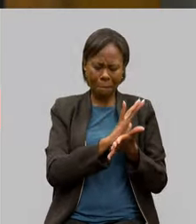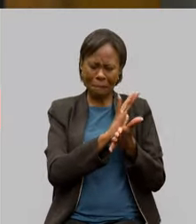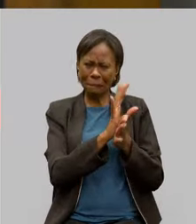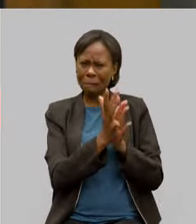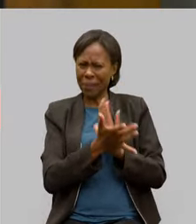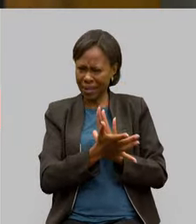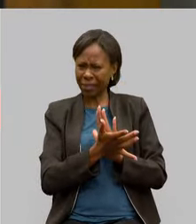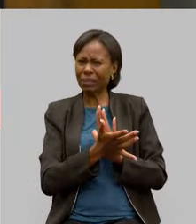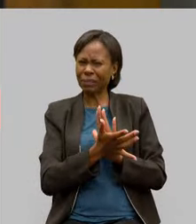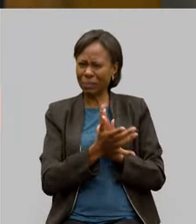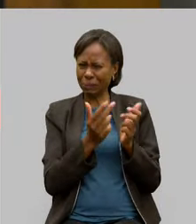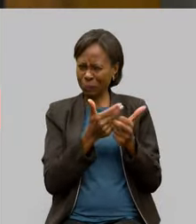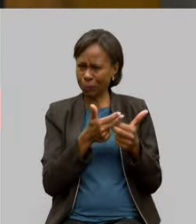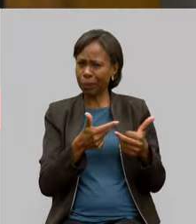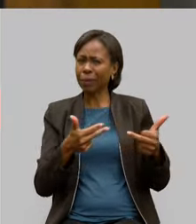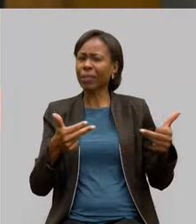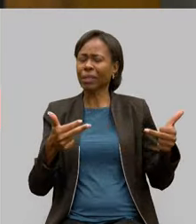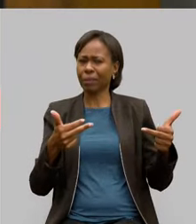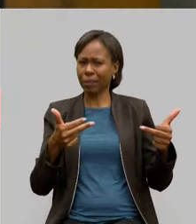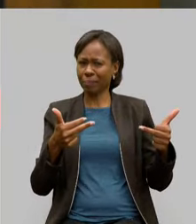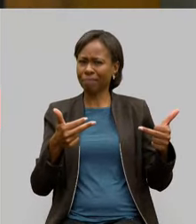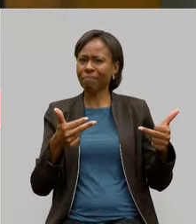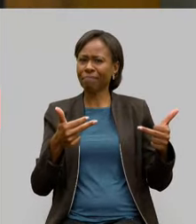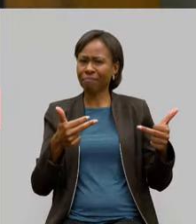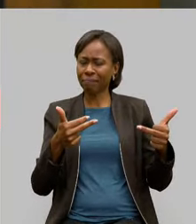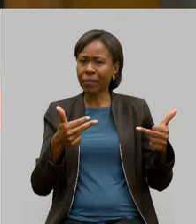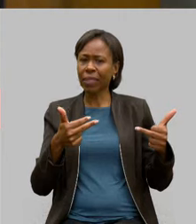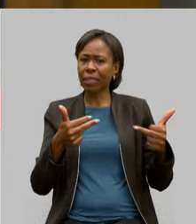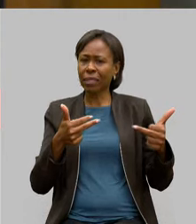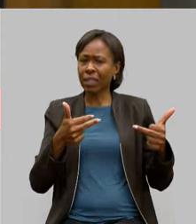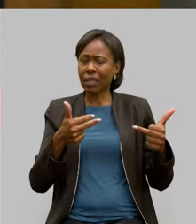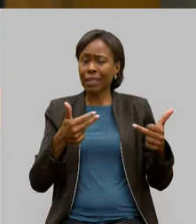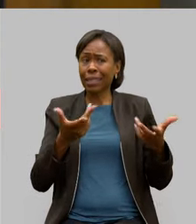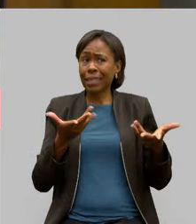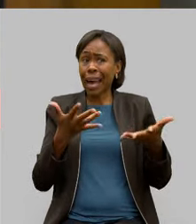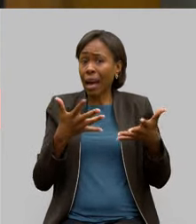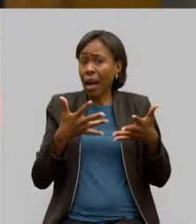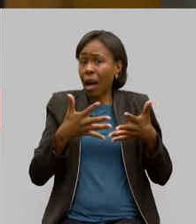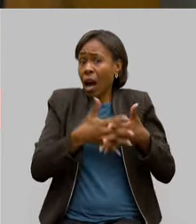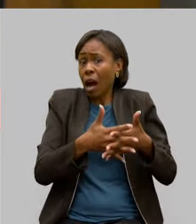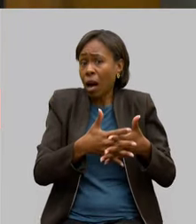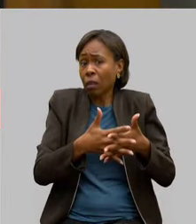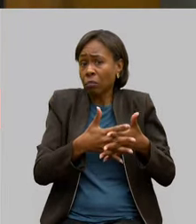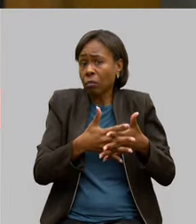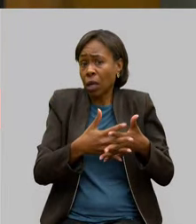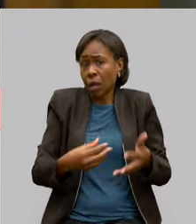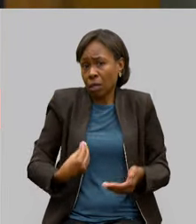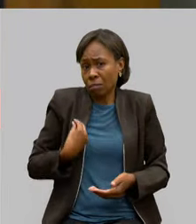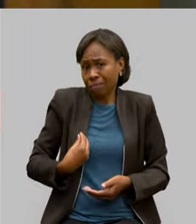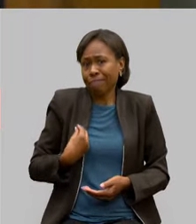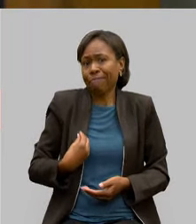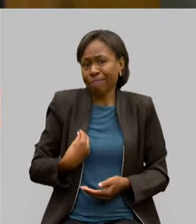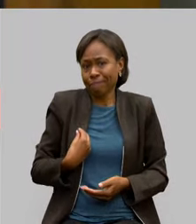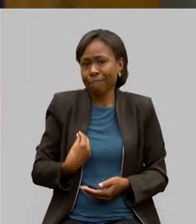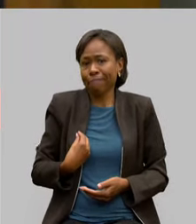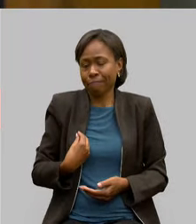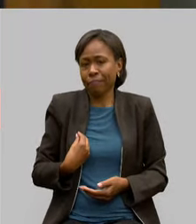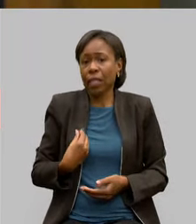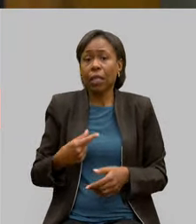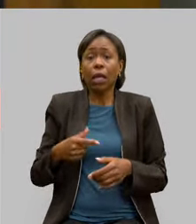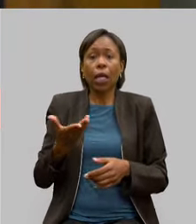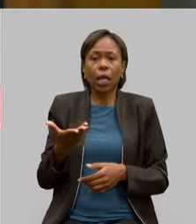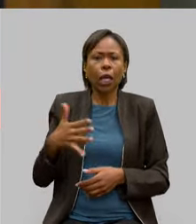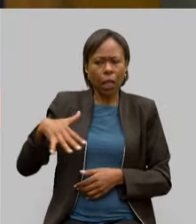de inúmeras situações que atrapalha a nossa vida de caminhar e no campo da